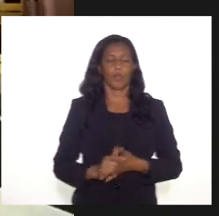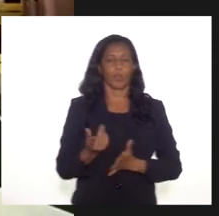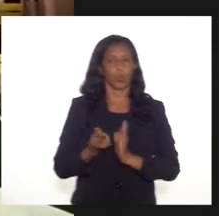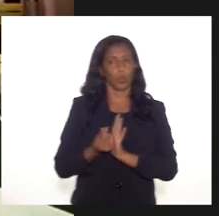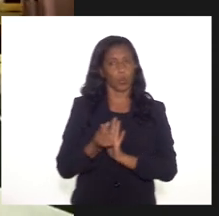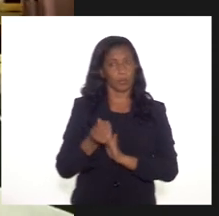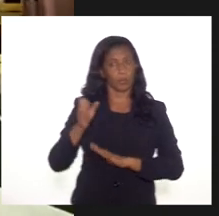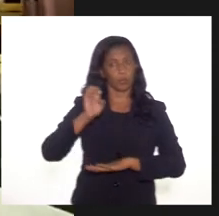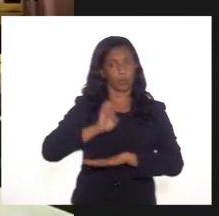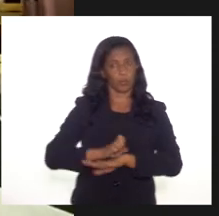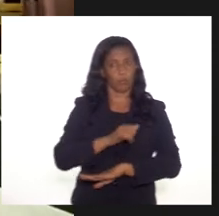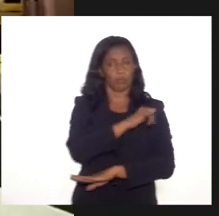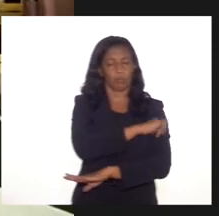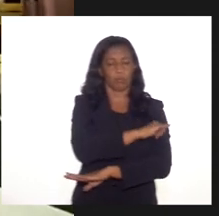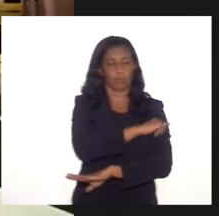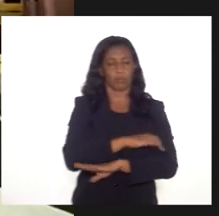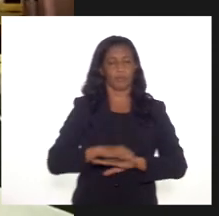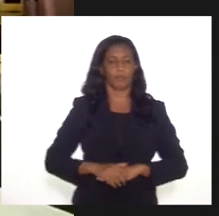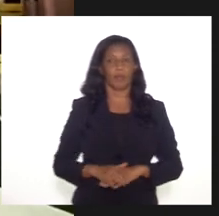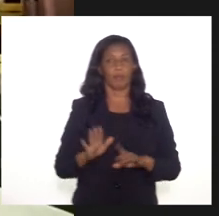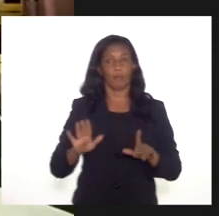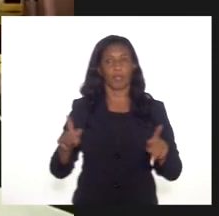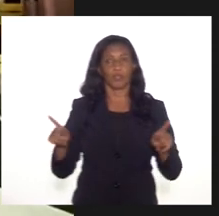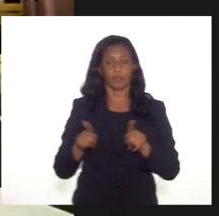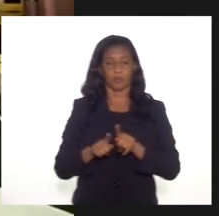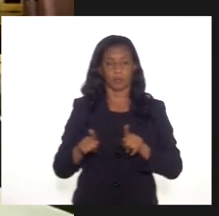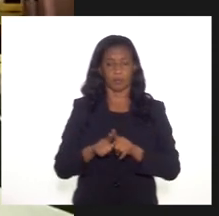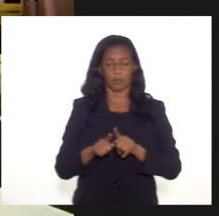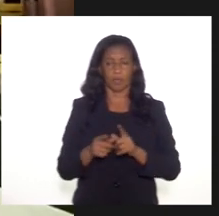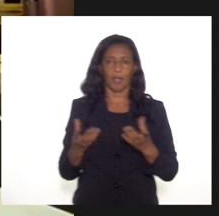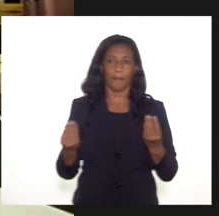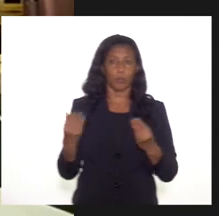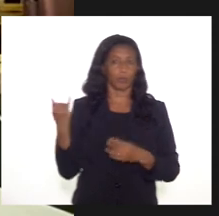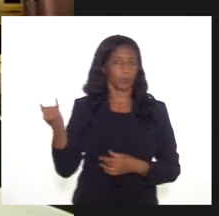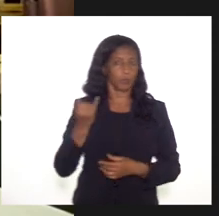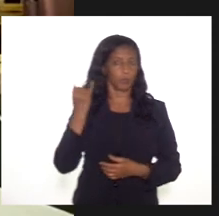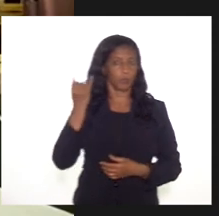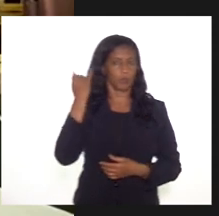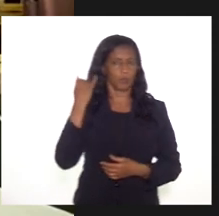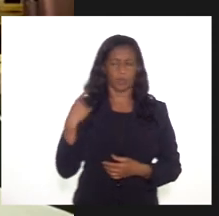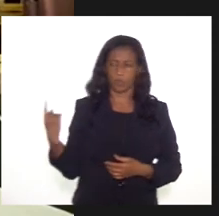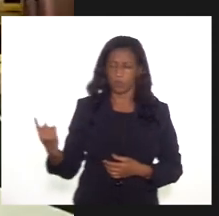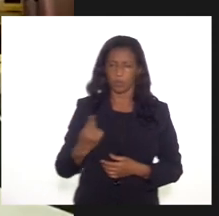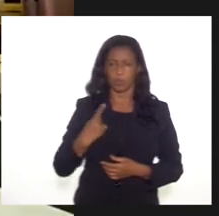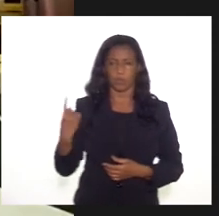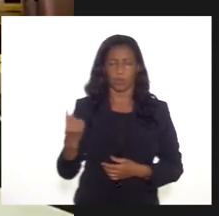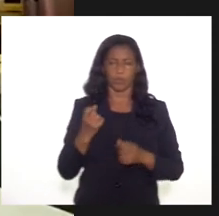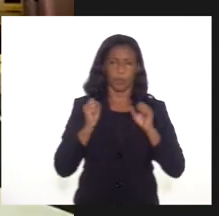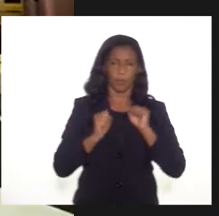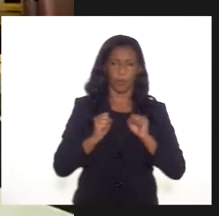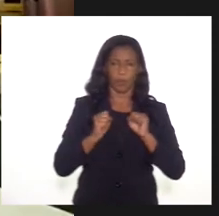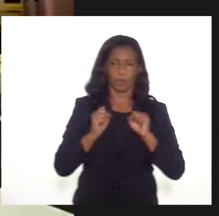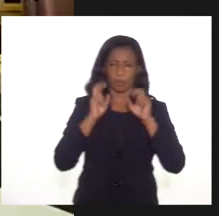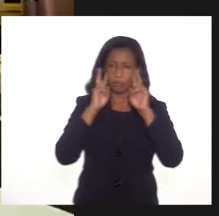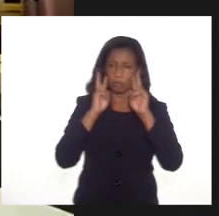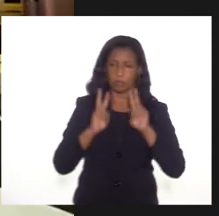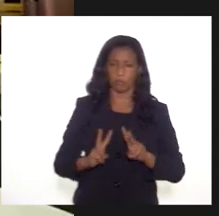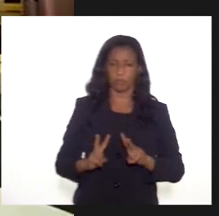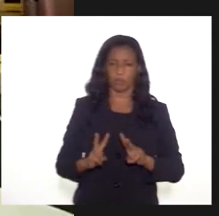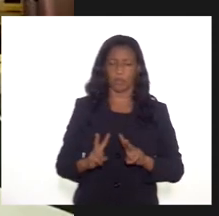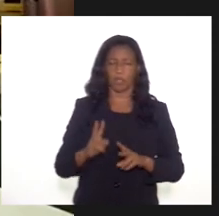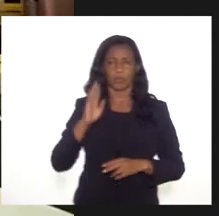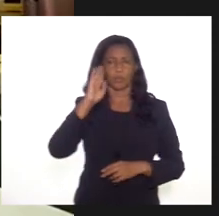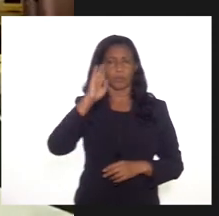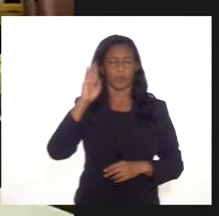orçamento do Estado do Rio de Janeiro. Mas, para além disso, é muito importante que a gente possa observar as